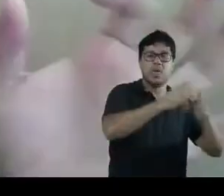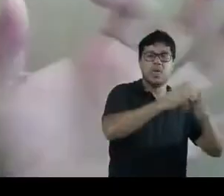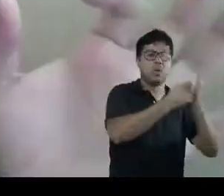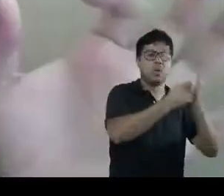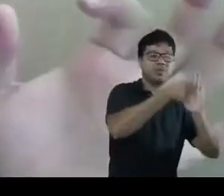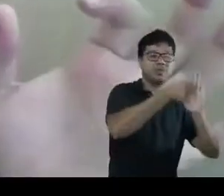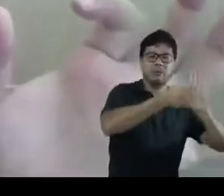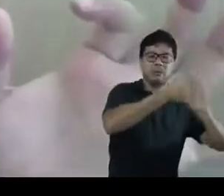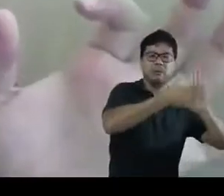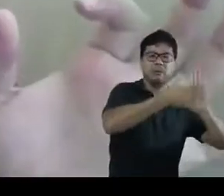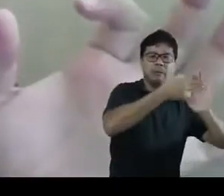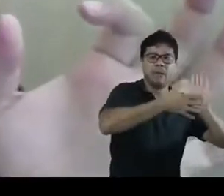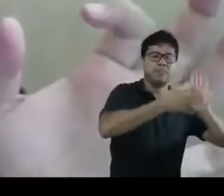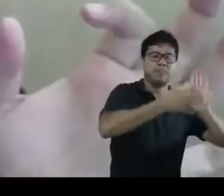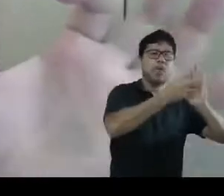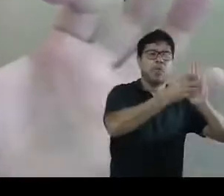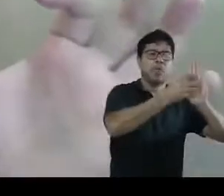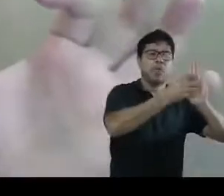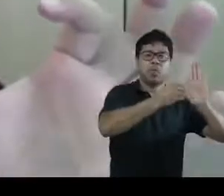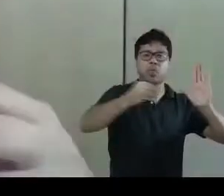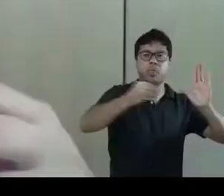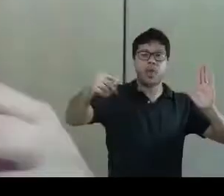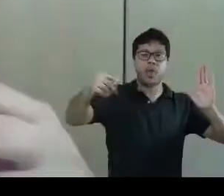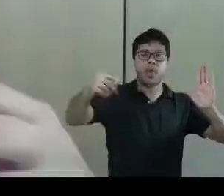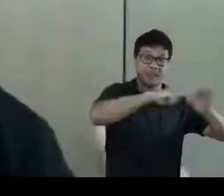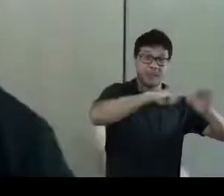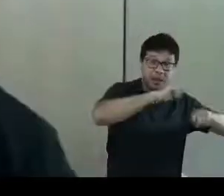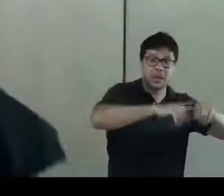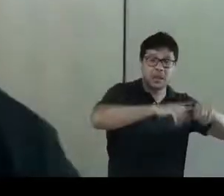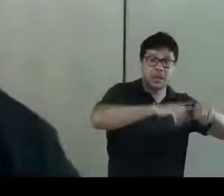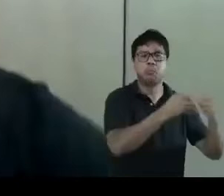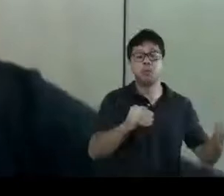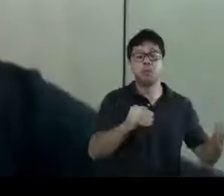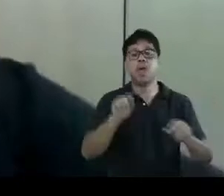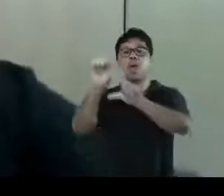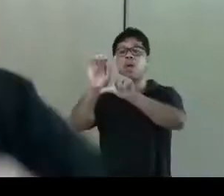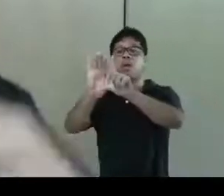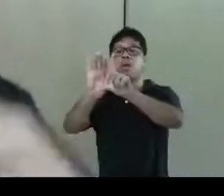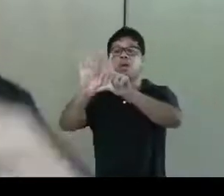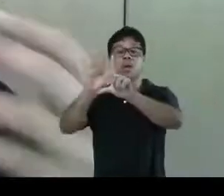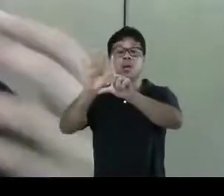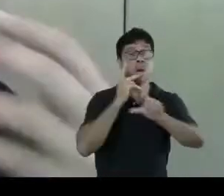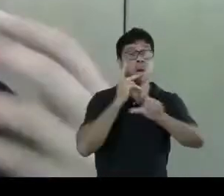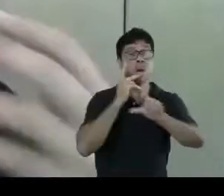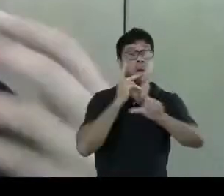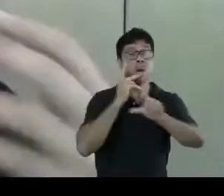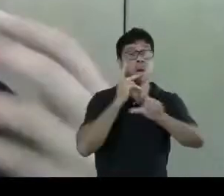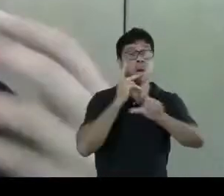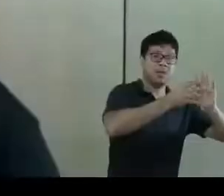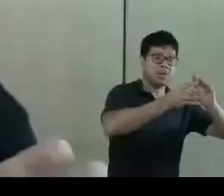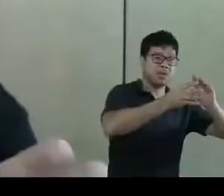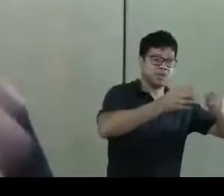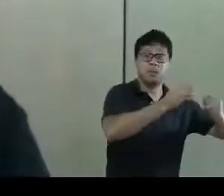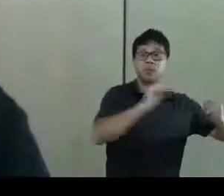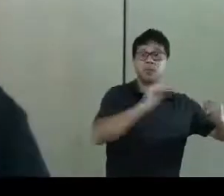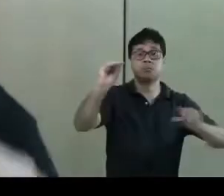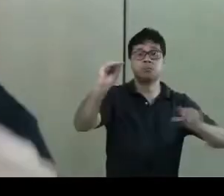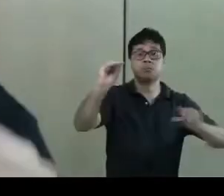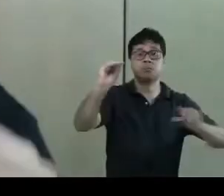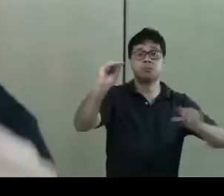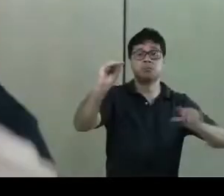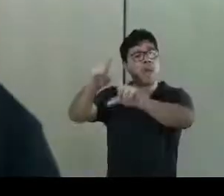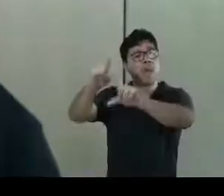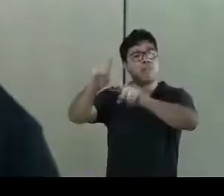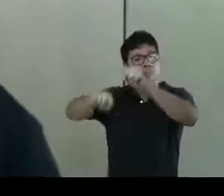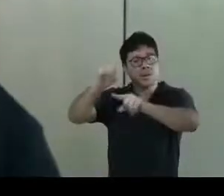o texto do seu suporte material, por outro, nós estamos materializando esse